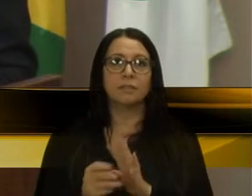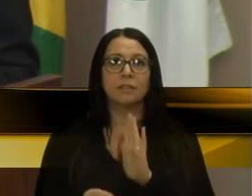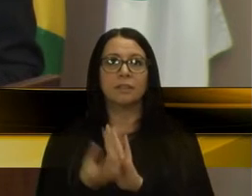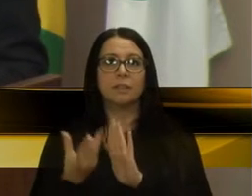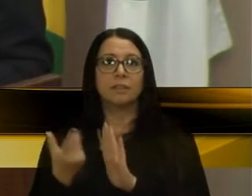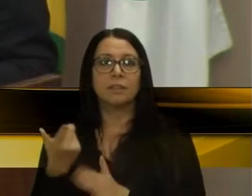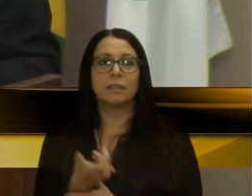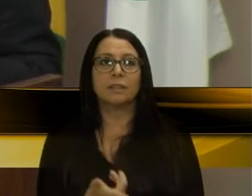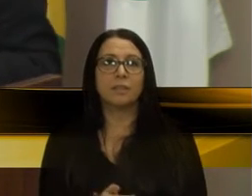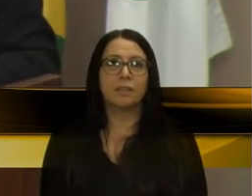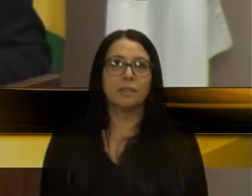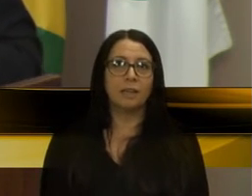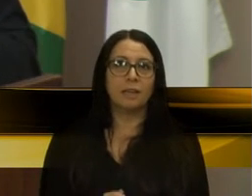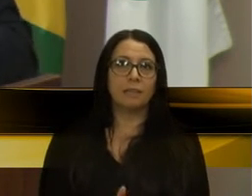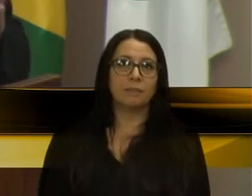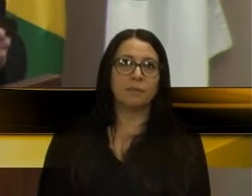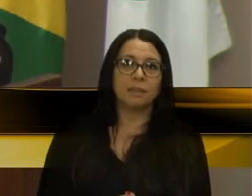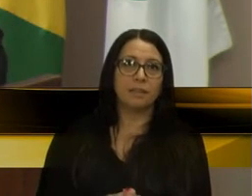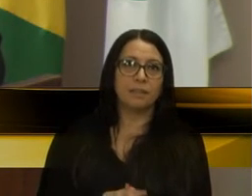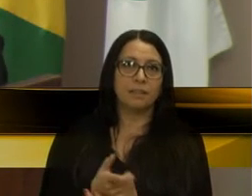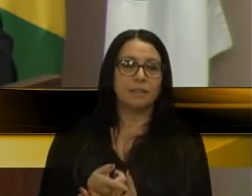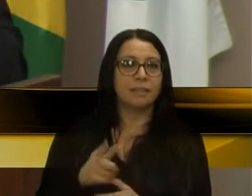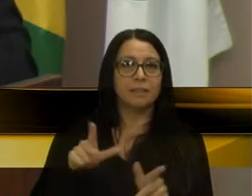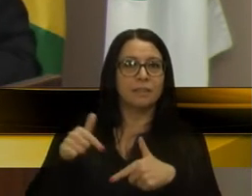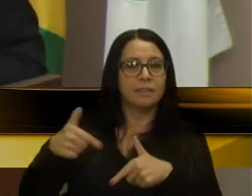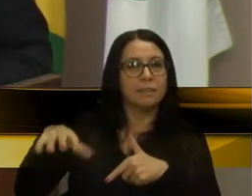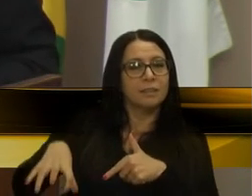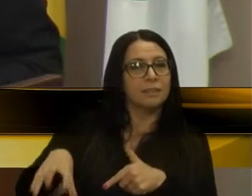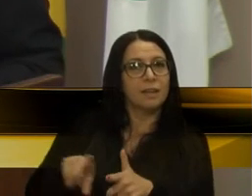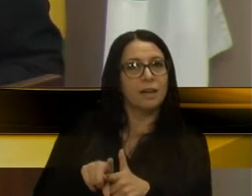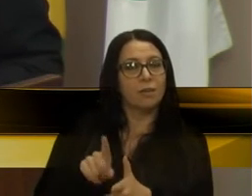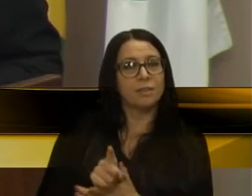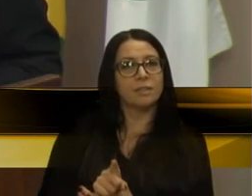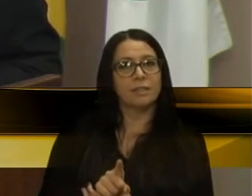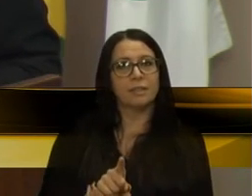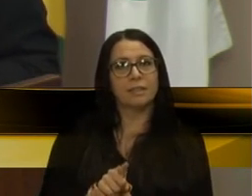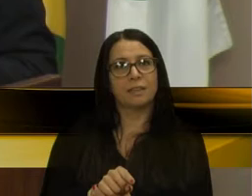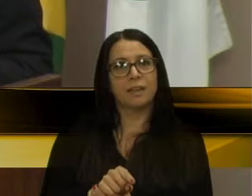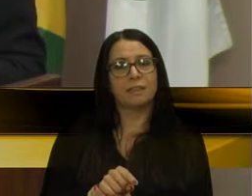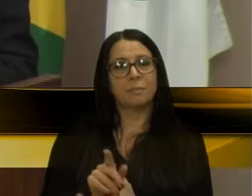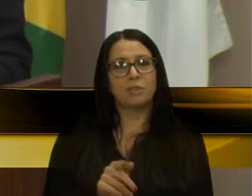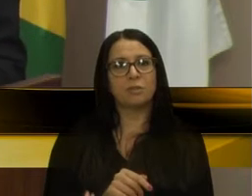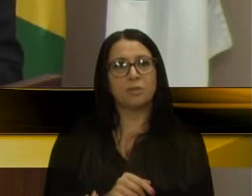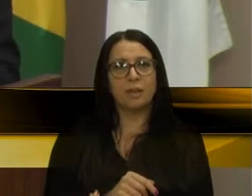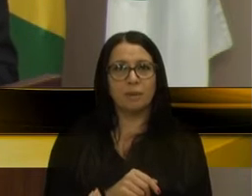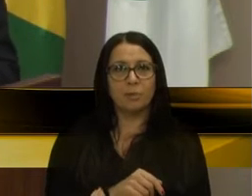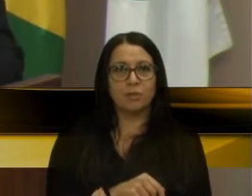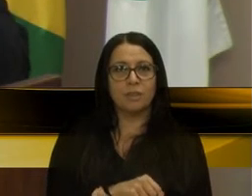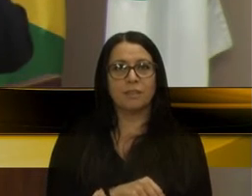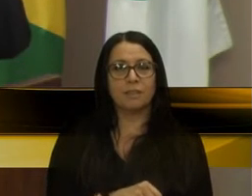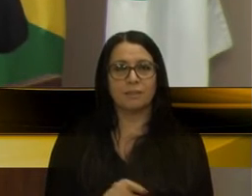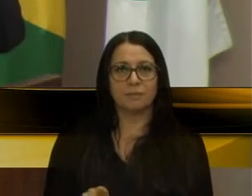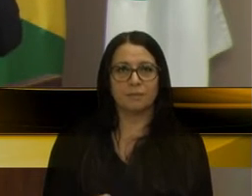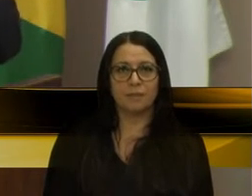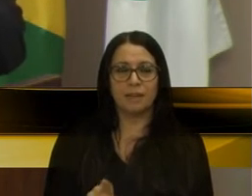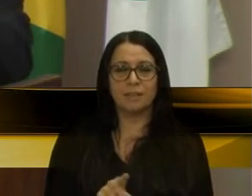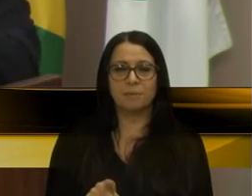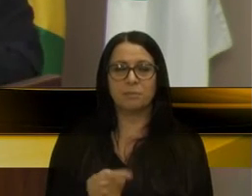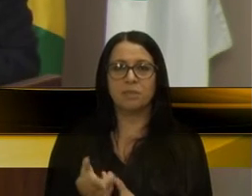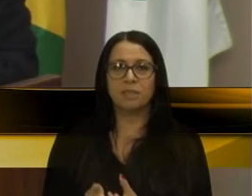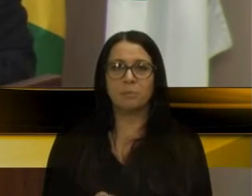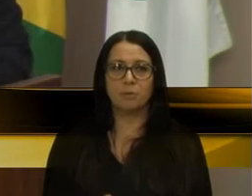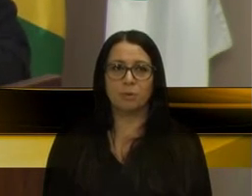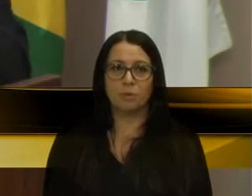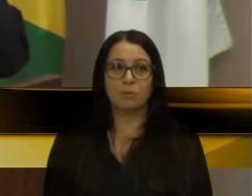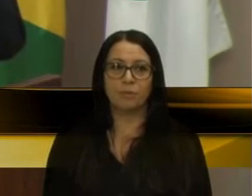nos últimos tempos, não por gente que não trabalha na área, por gente especialista da área. Tem que melhorar uma questão